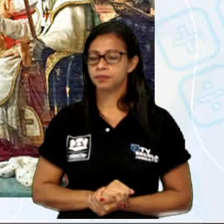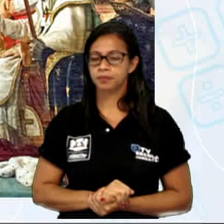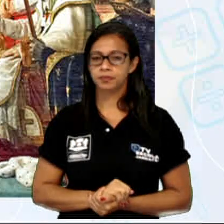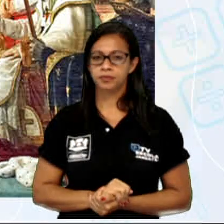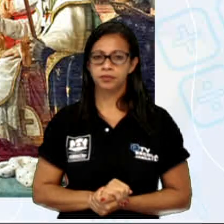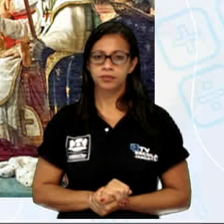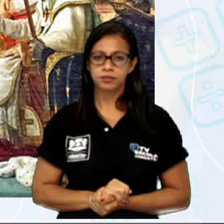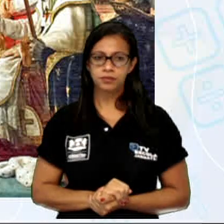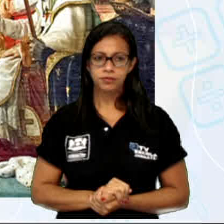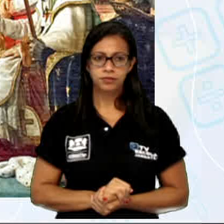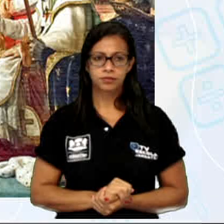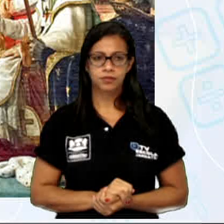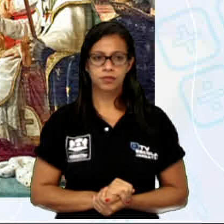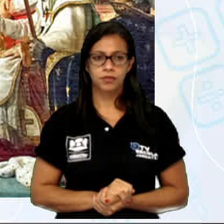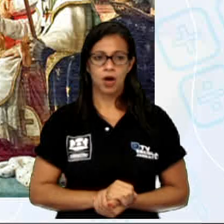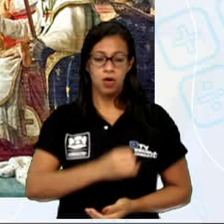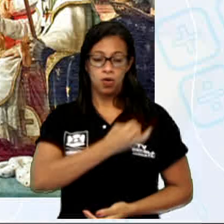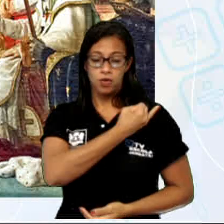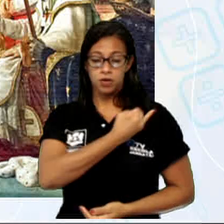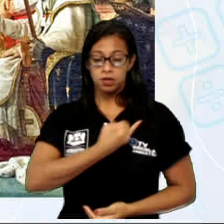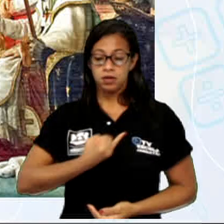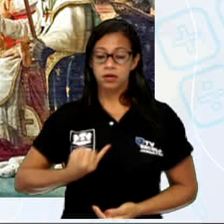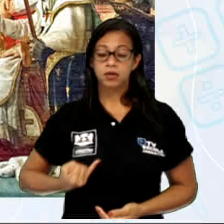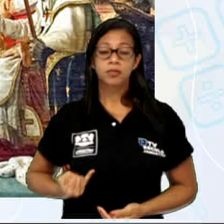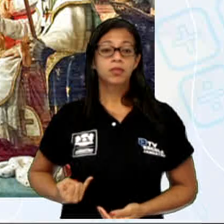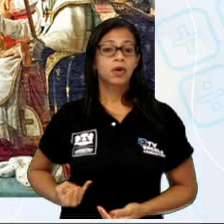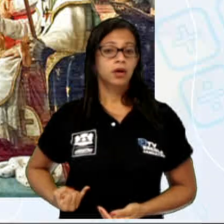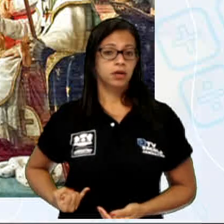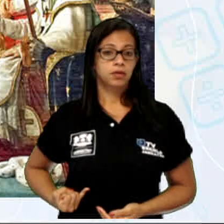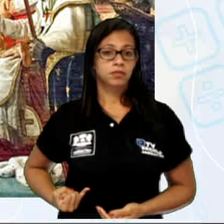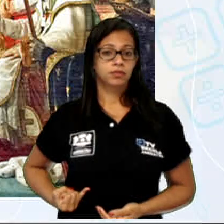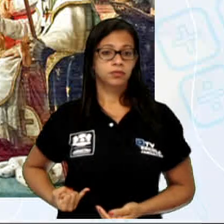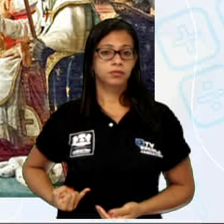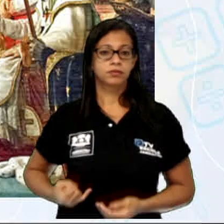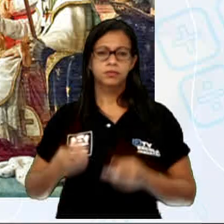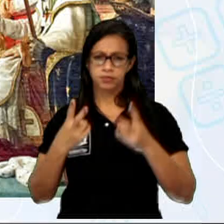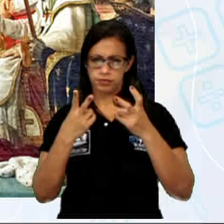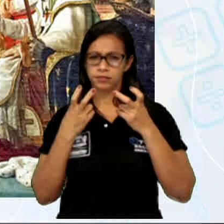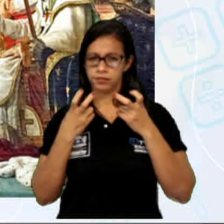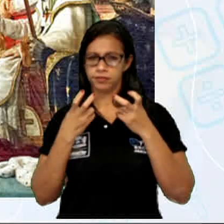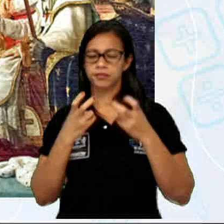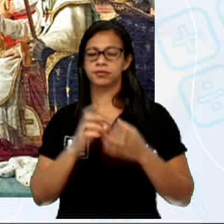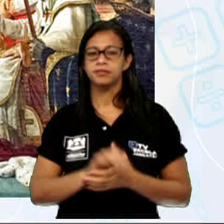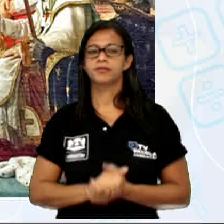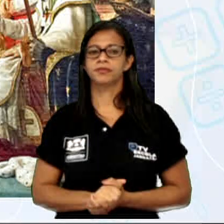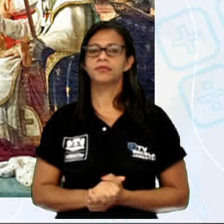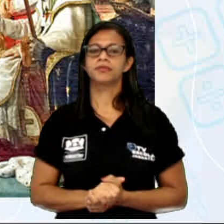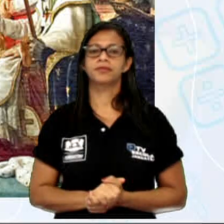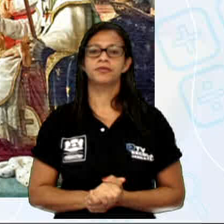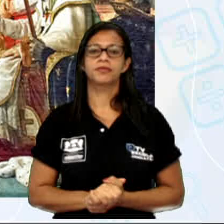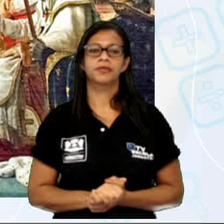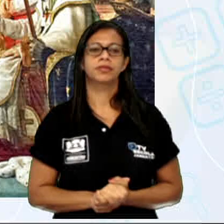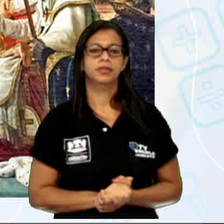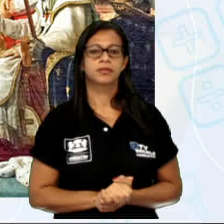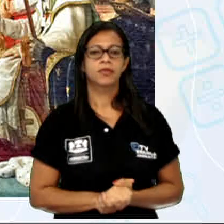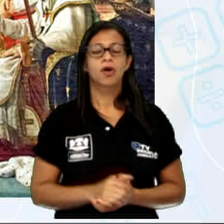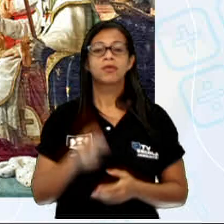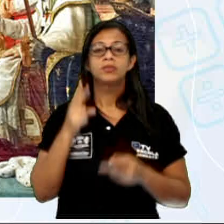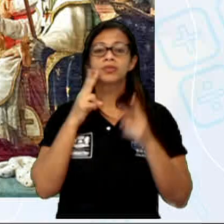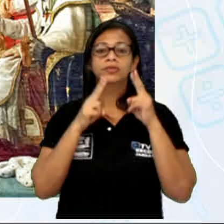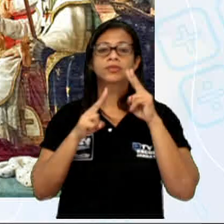ver que é o Império, tá vendo aí? Observem. Eu vou voltar com essa imagem, né? Mas você vê aqui toda